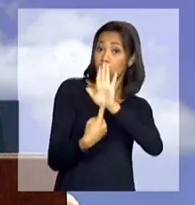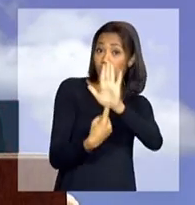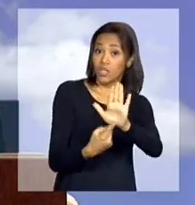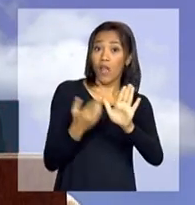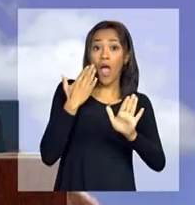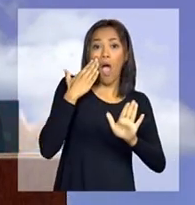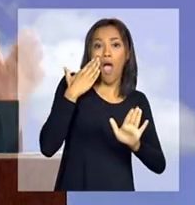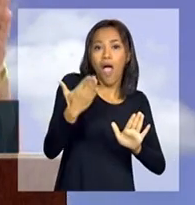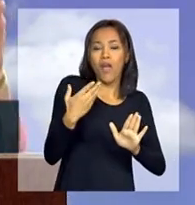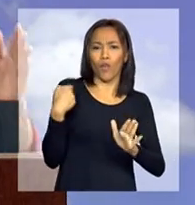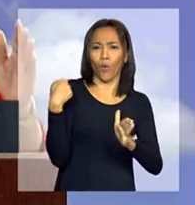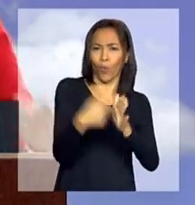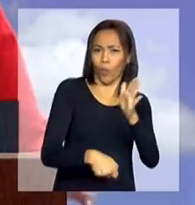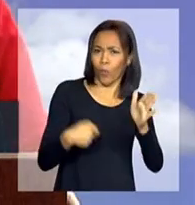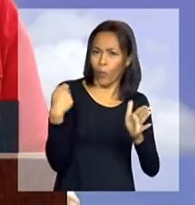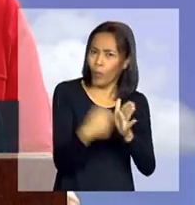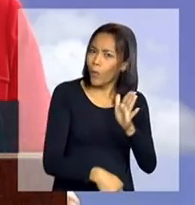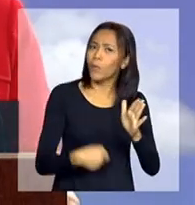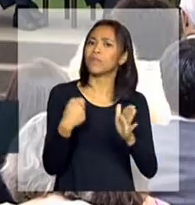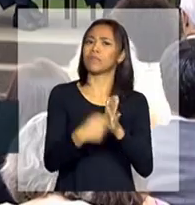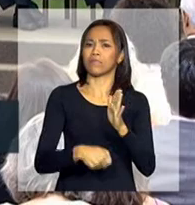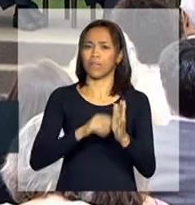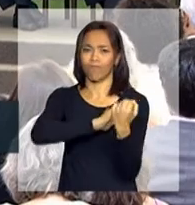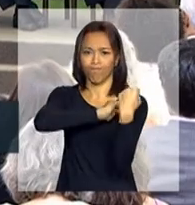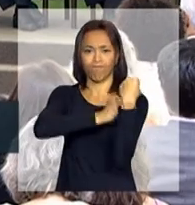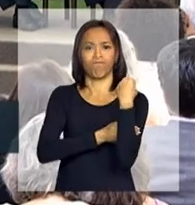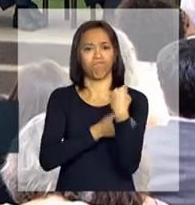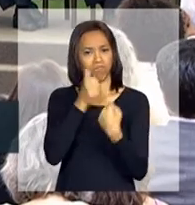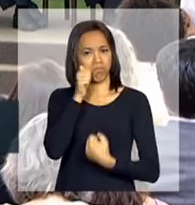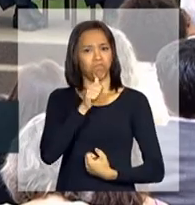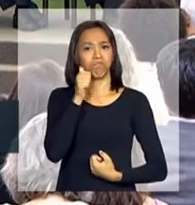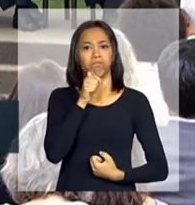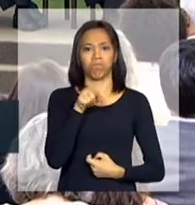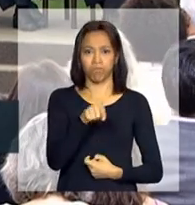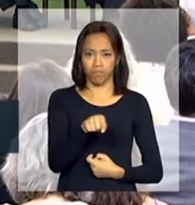ela é uma casa que une esses dois aspectos